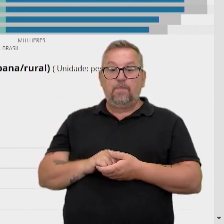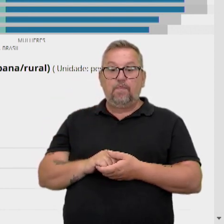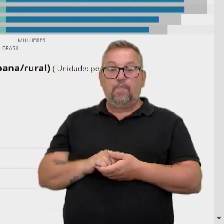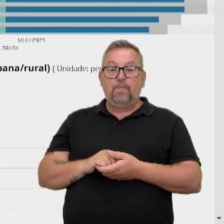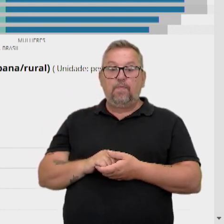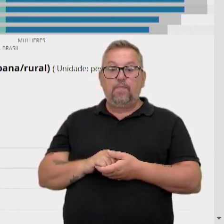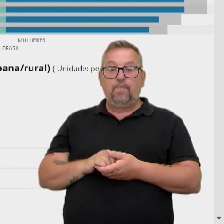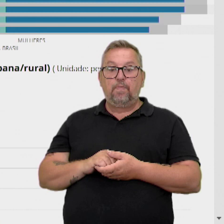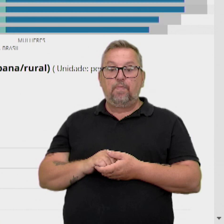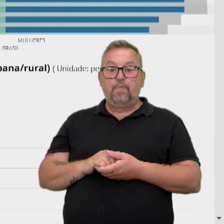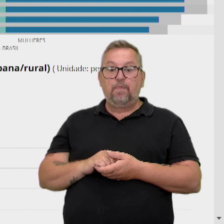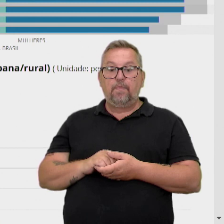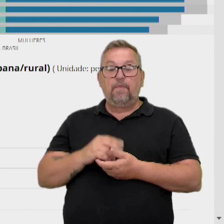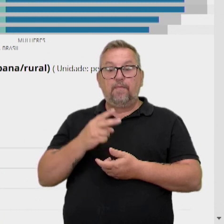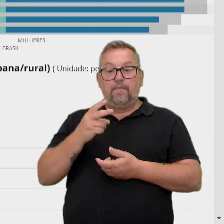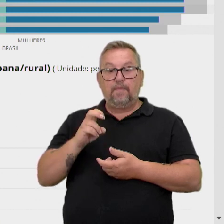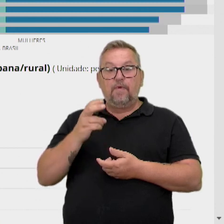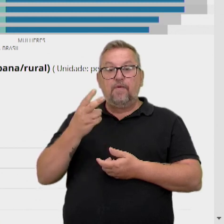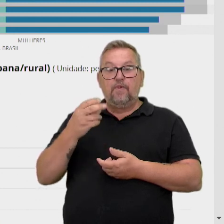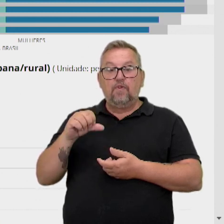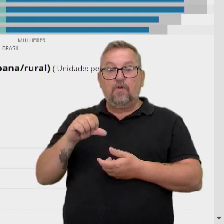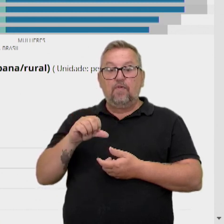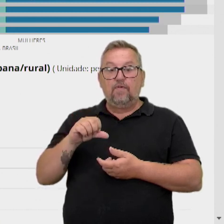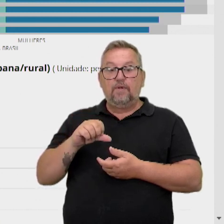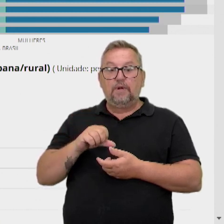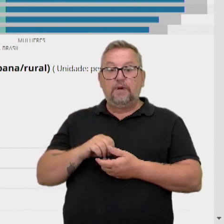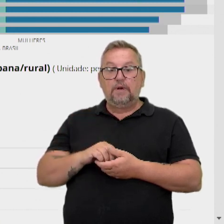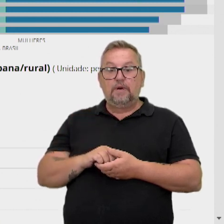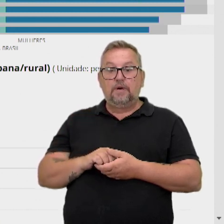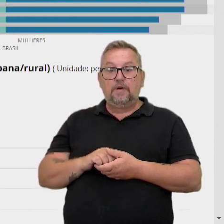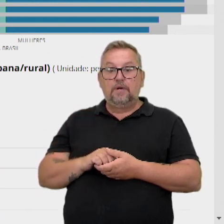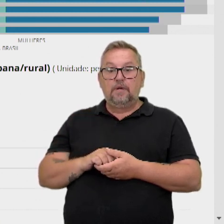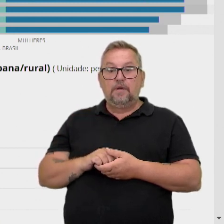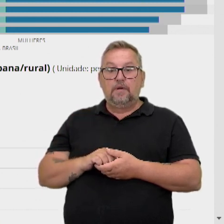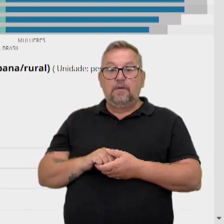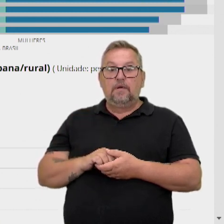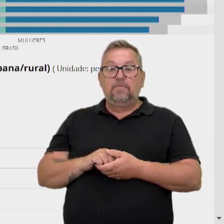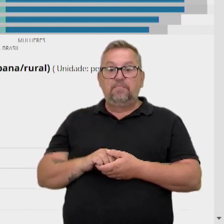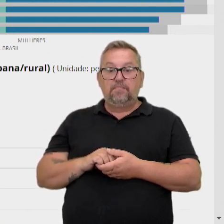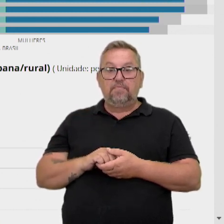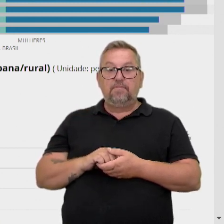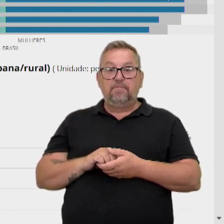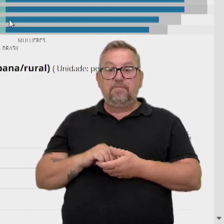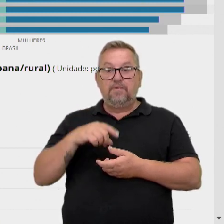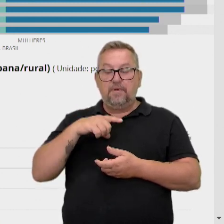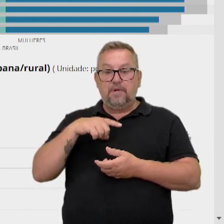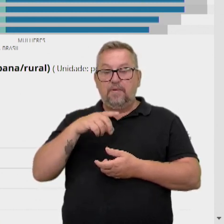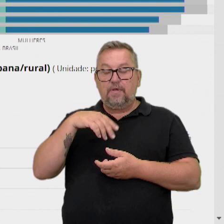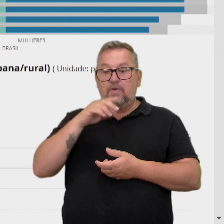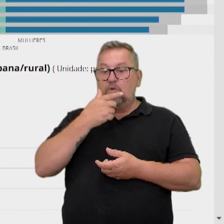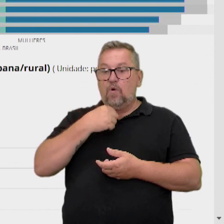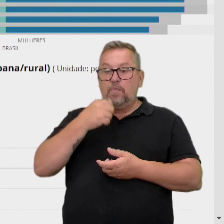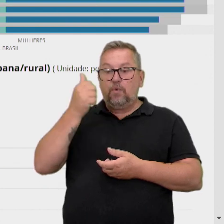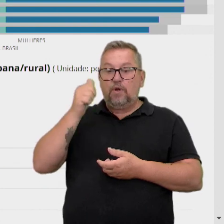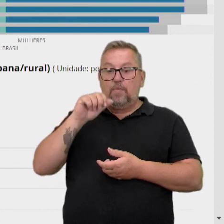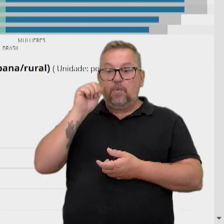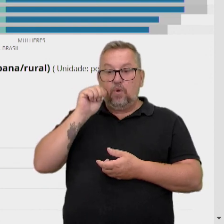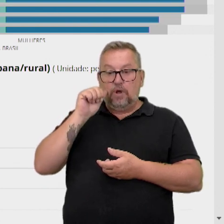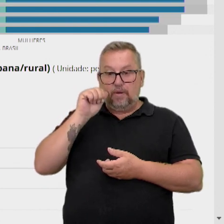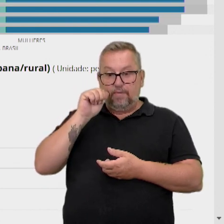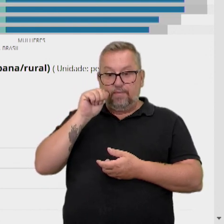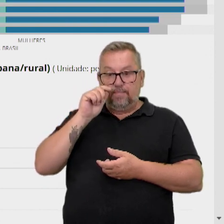aí de 25 a 29 anos, o Brasil tem tanto mais homens como mulheres do que o próprio estado de São